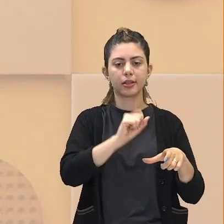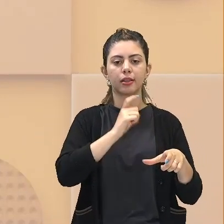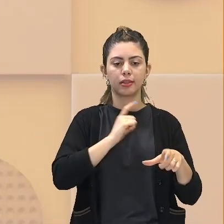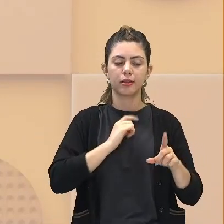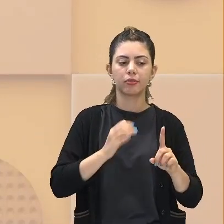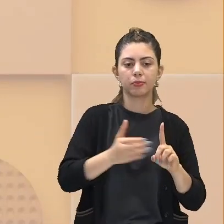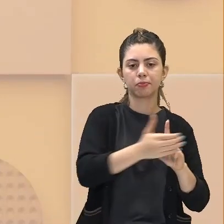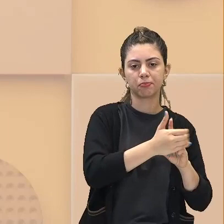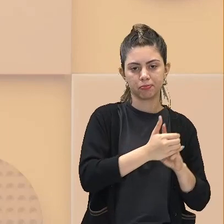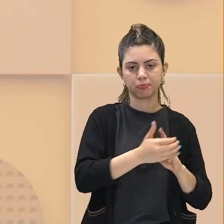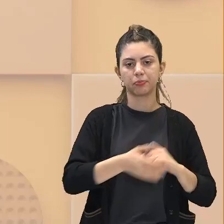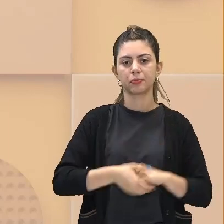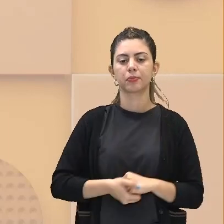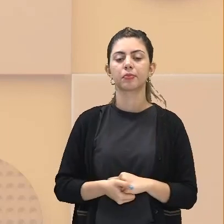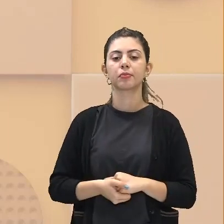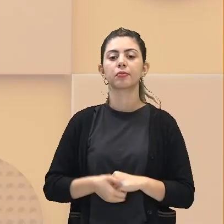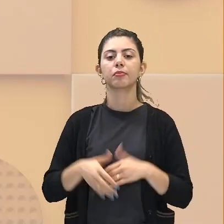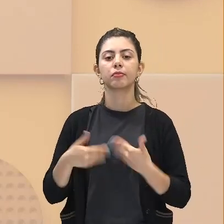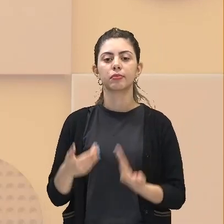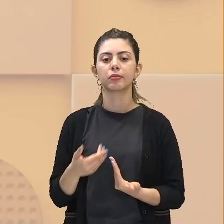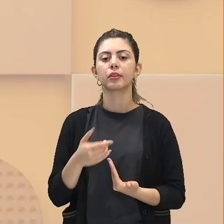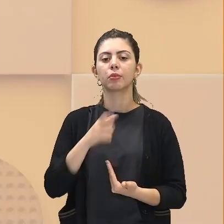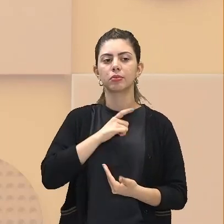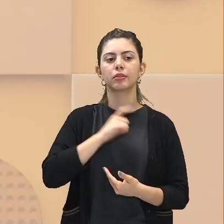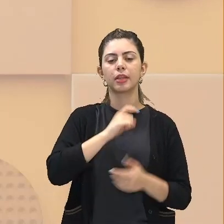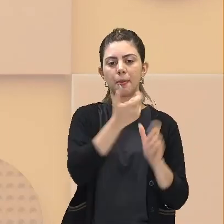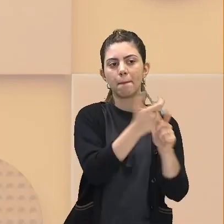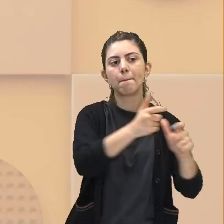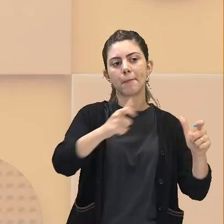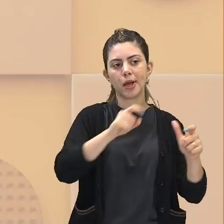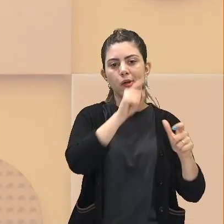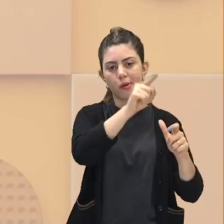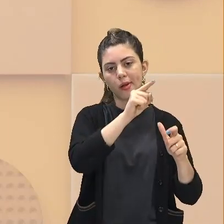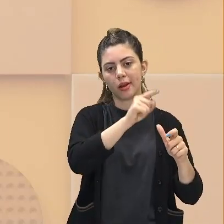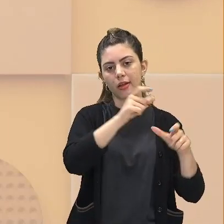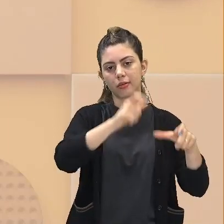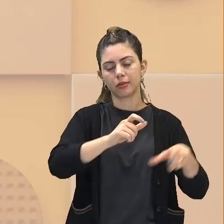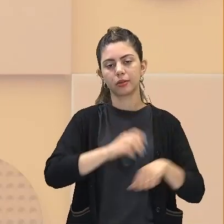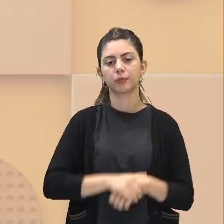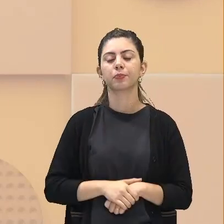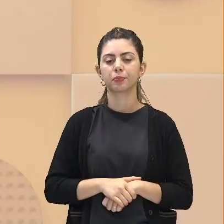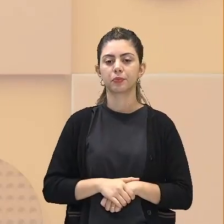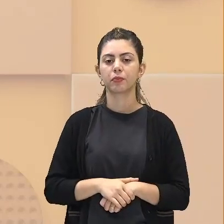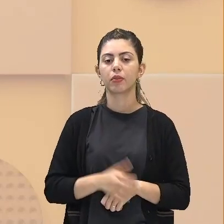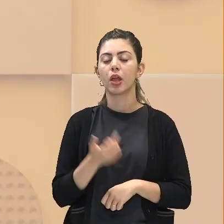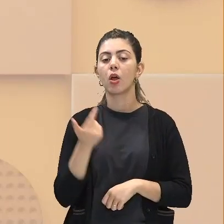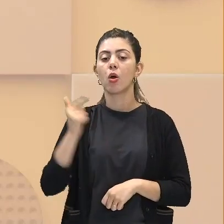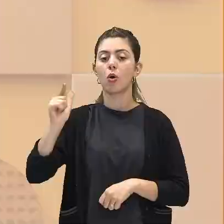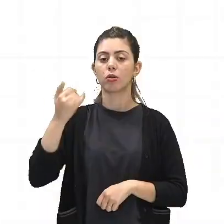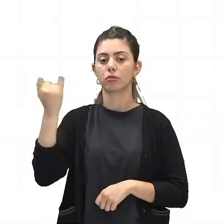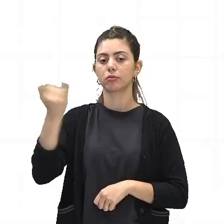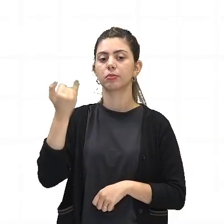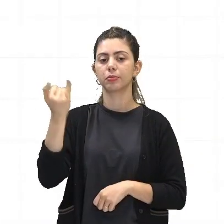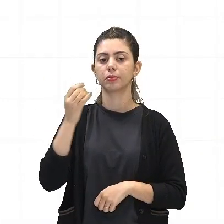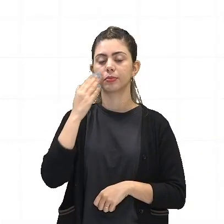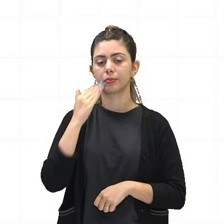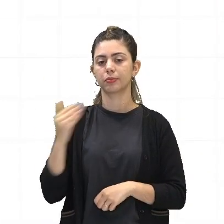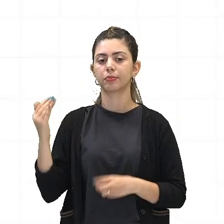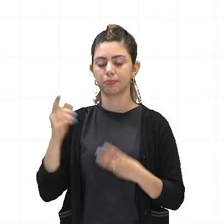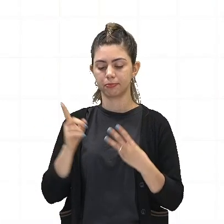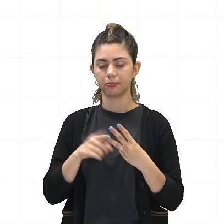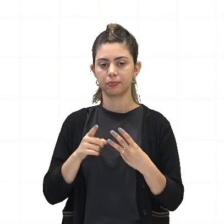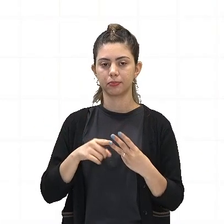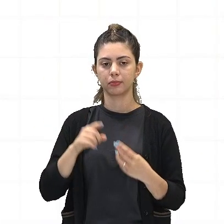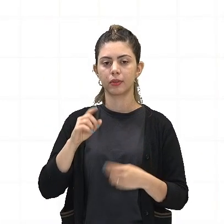Os calvinistas são considerados como os puritanos. Ele não teve tanto acolhimento na França, teve